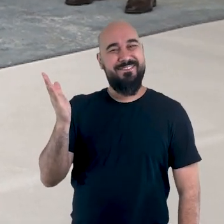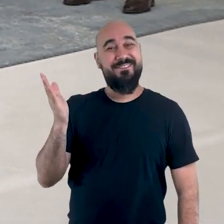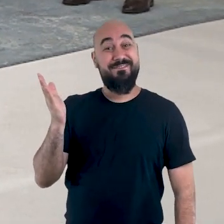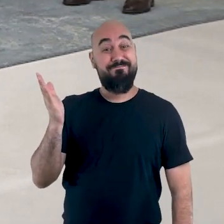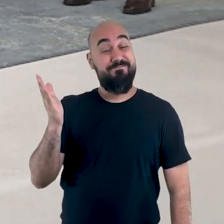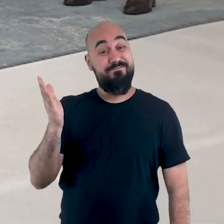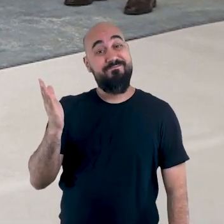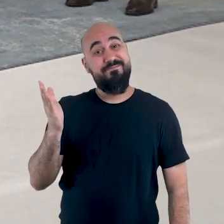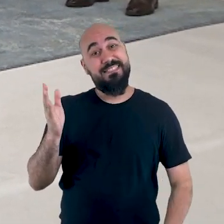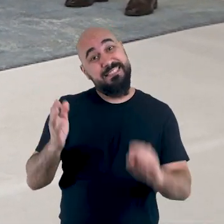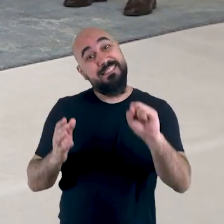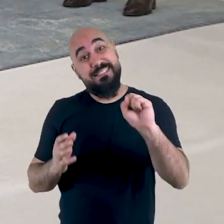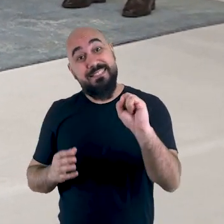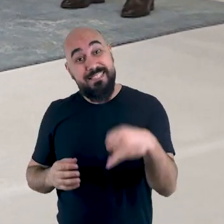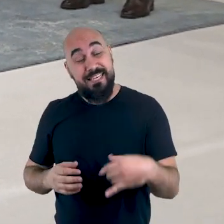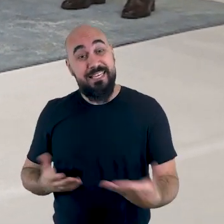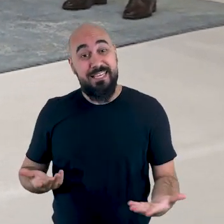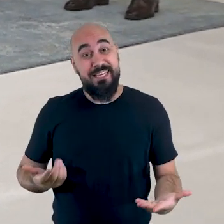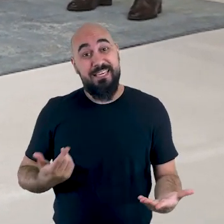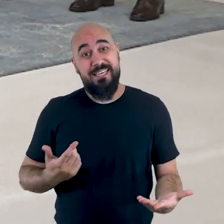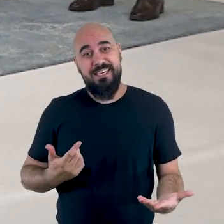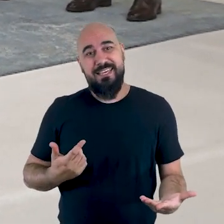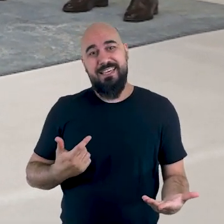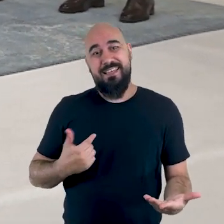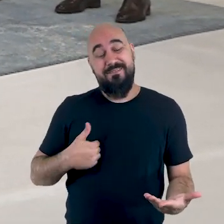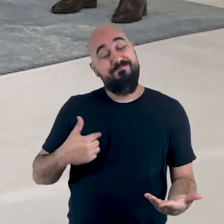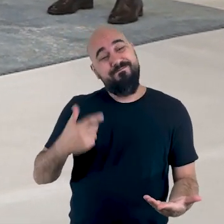Senhor. Foi assim.